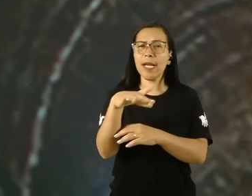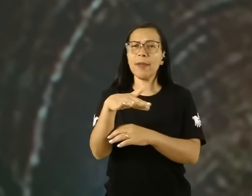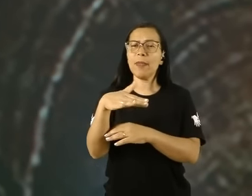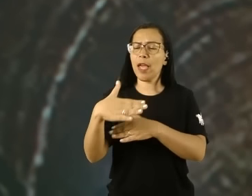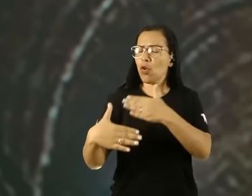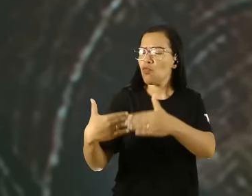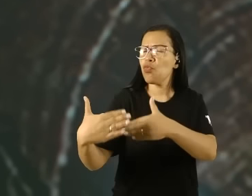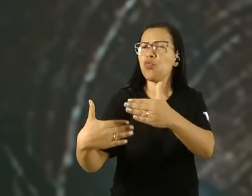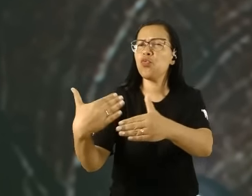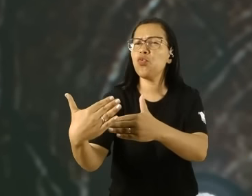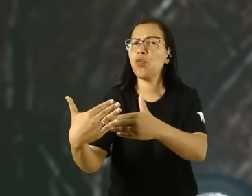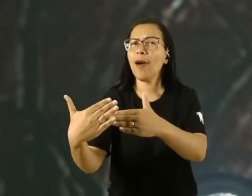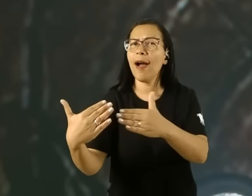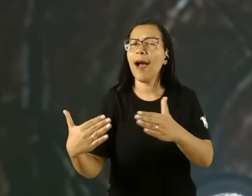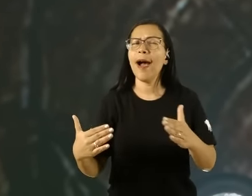crucificação,